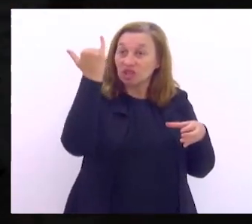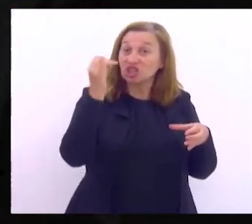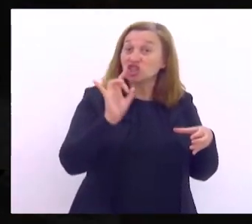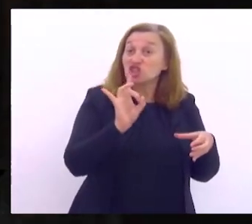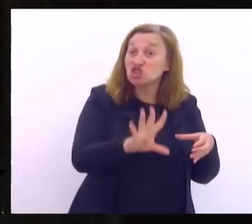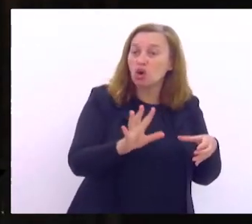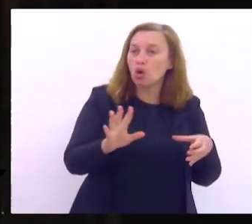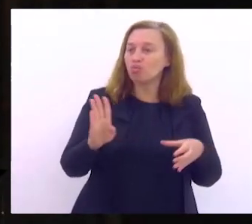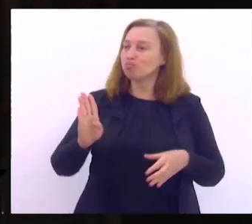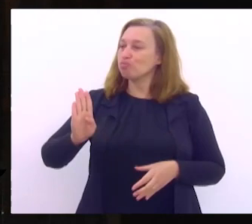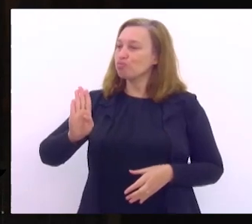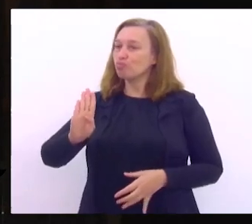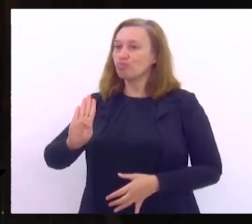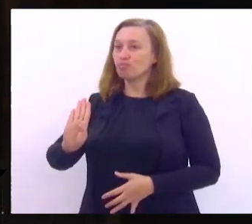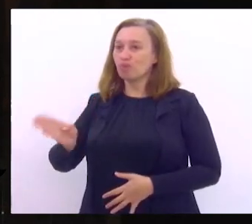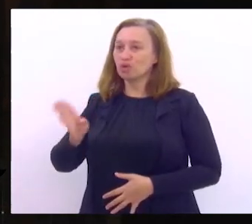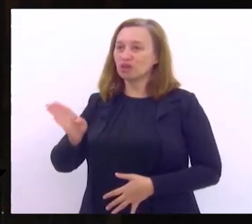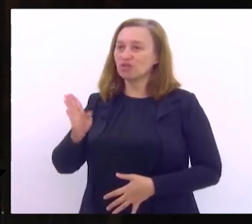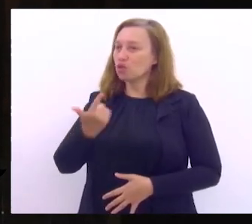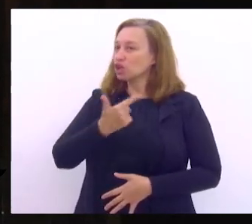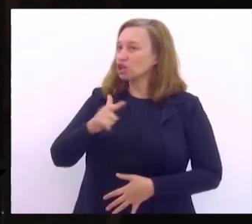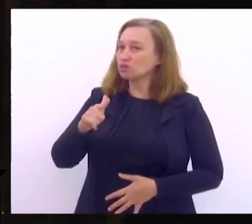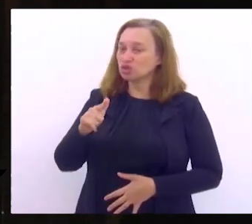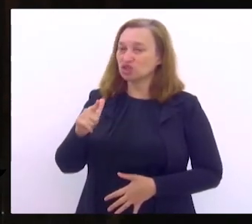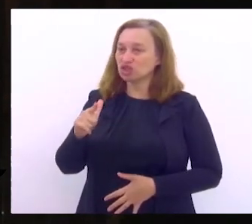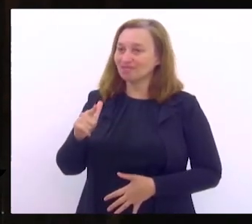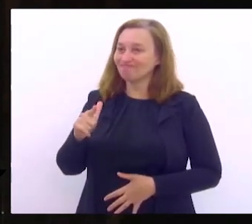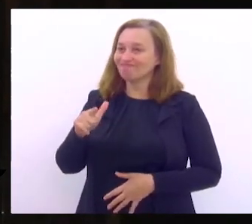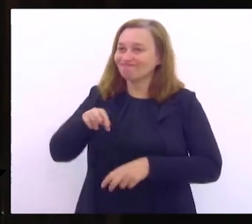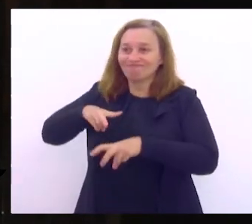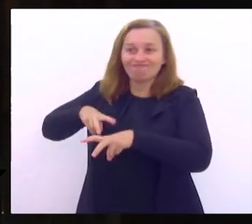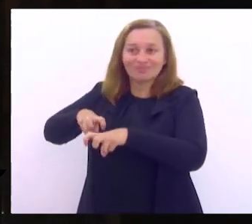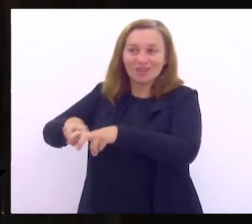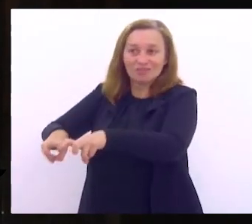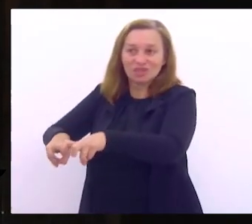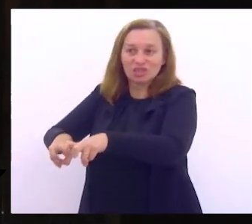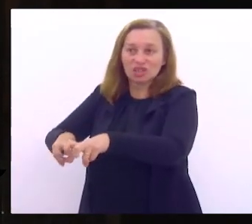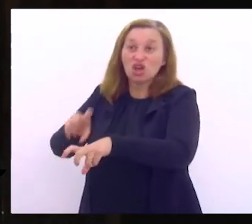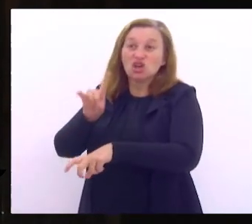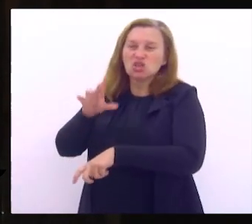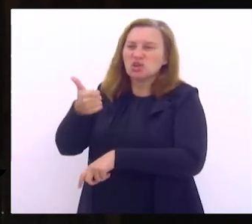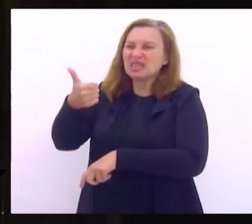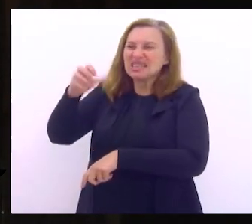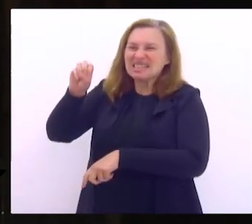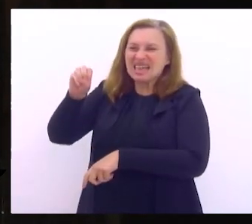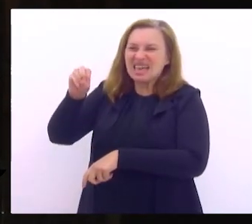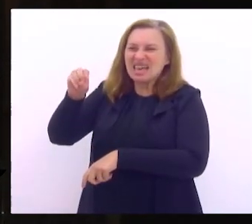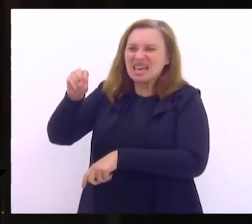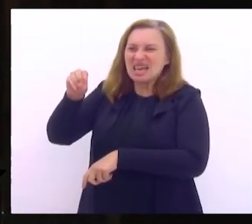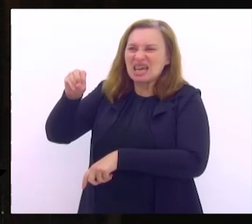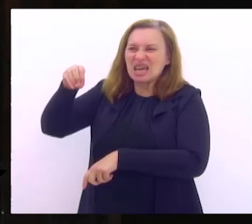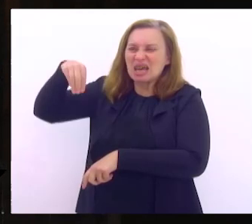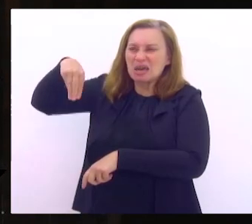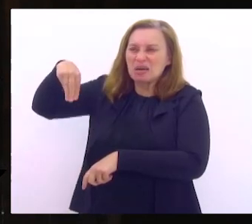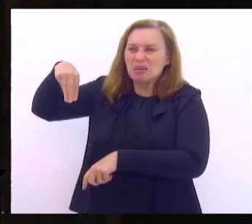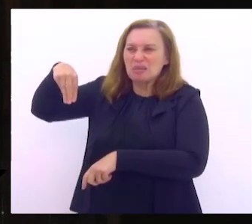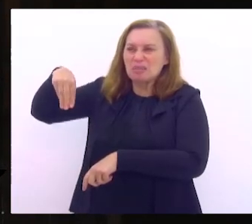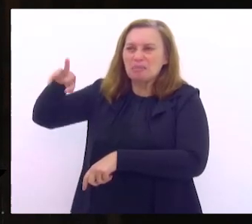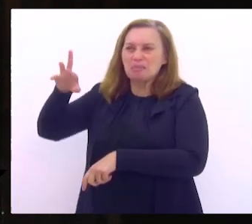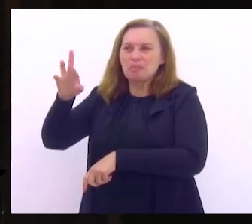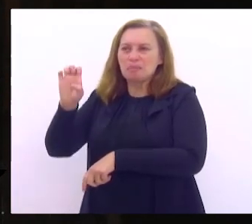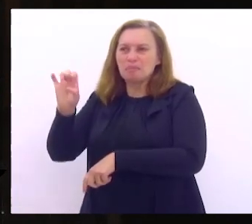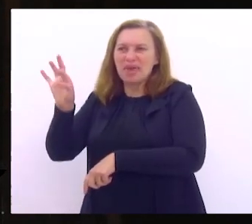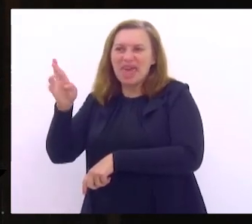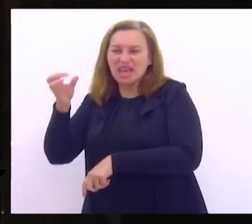mas tinha uma pistazinha de 100 metros, que o Robson lembra muito bem, que era uma coisa muito arcaica. Mas o Fluminense tinha uma pista